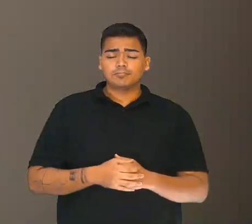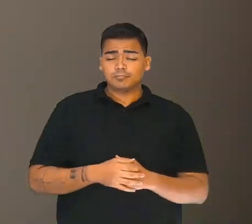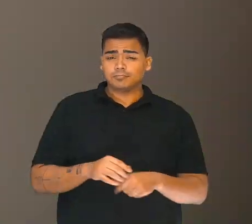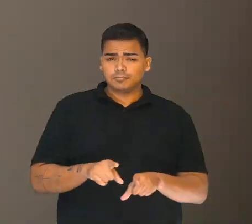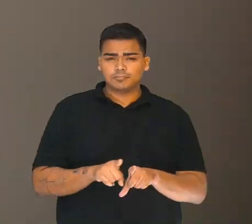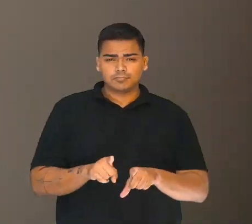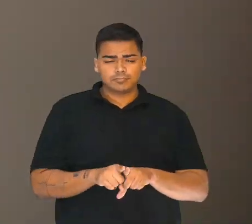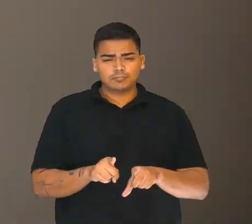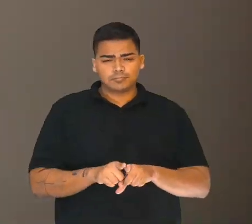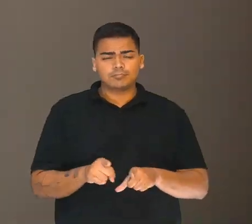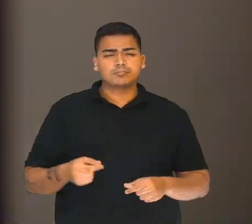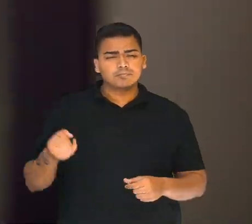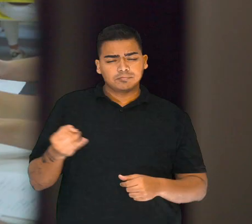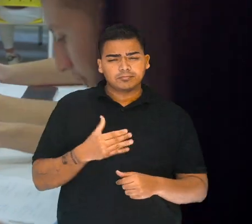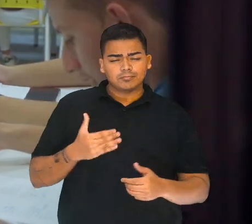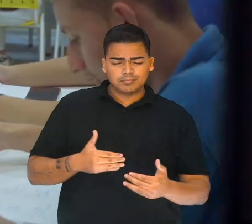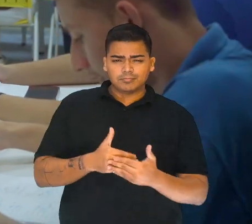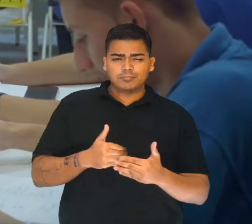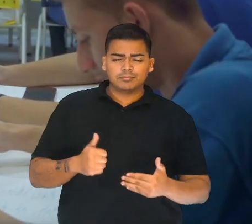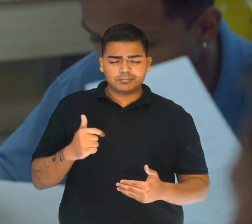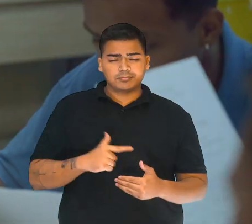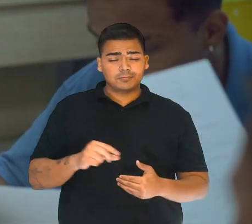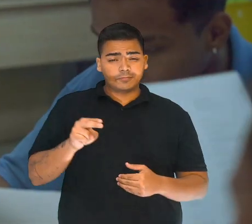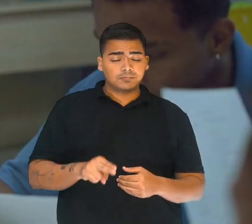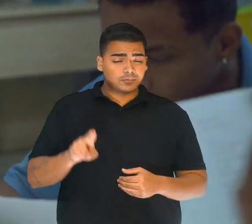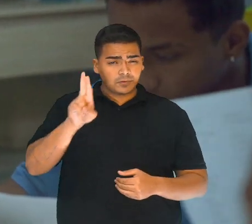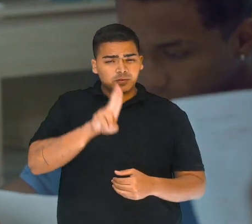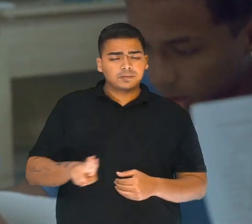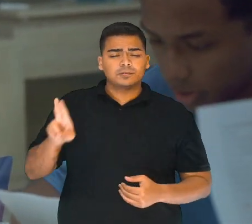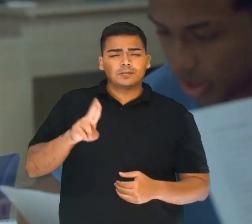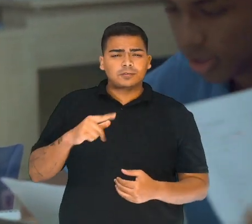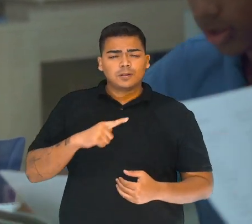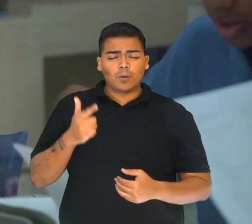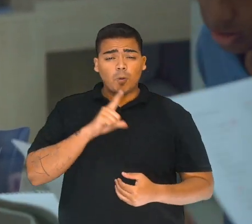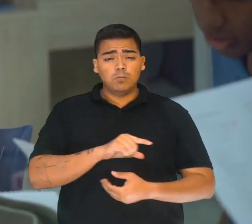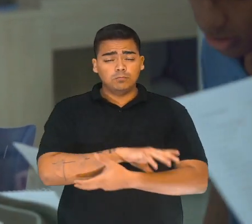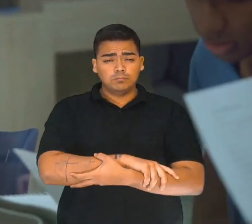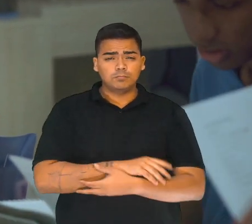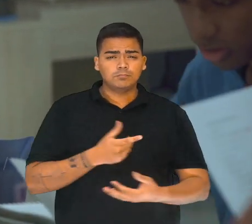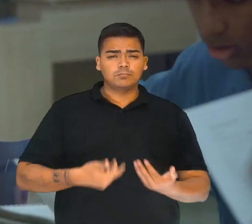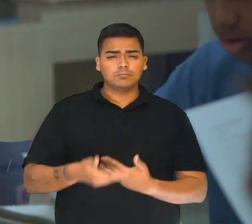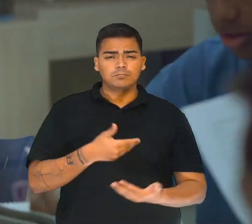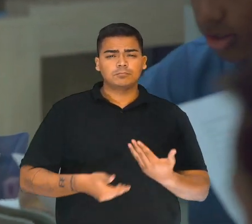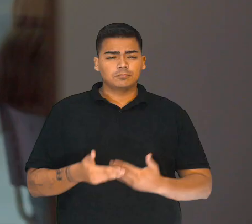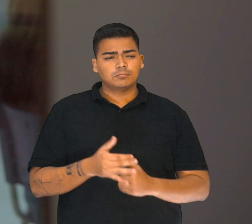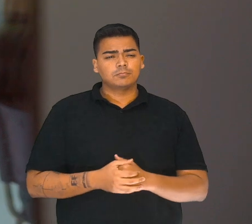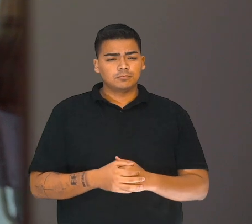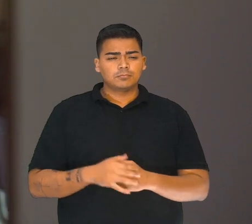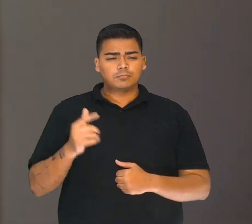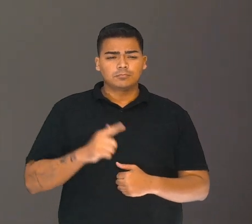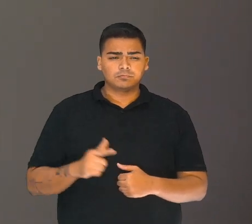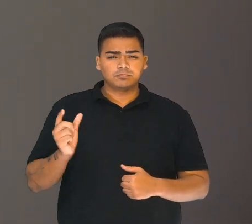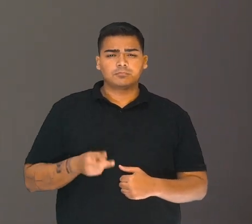aí, recentemente, a gente tem movimentos como a Aliança para a Inovação, com as universidades criando um acordo de cooperação e